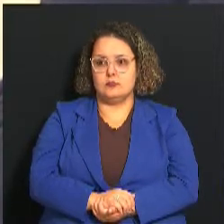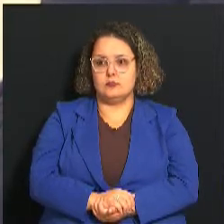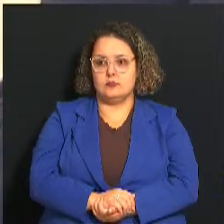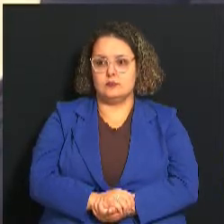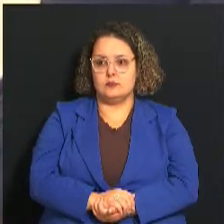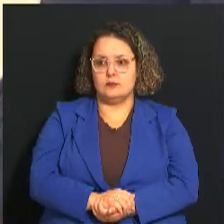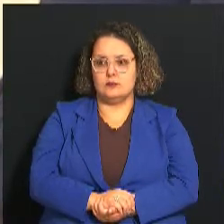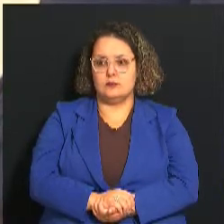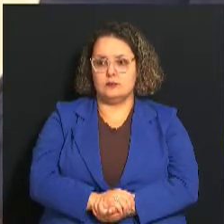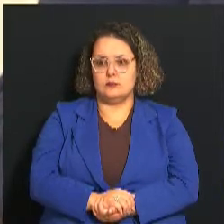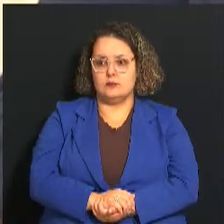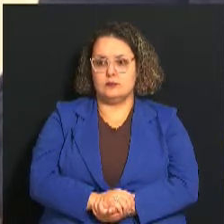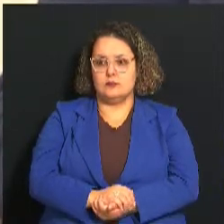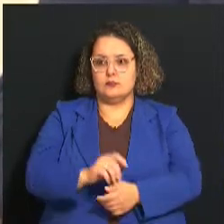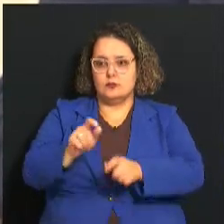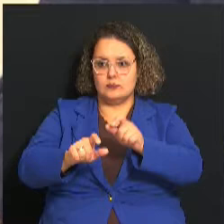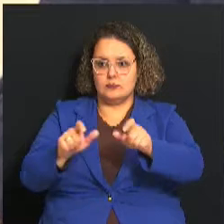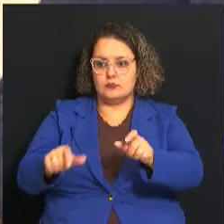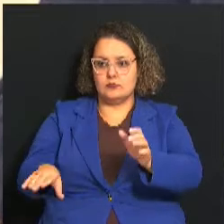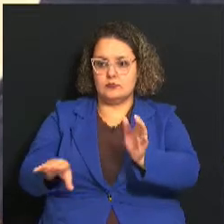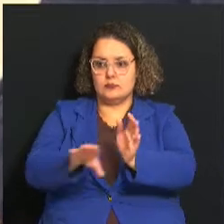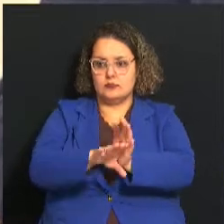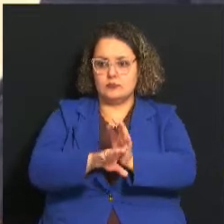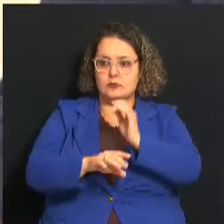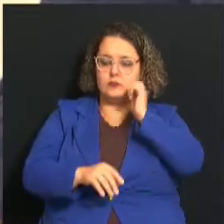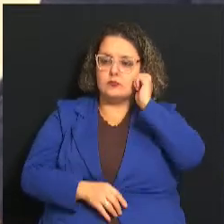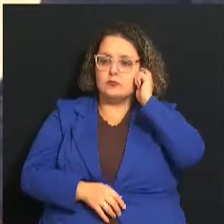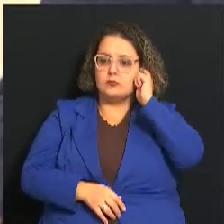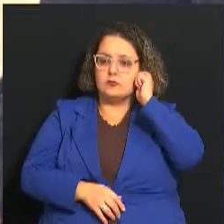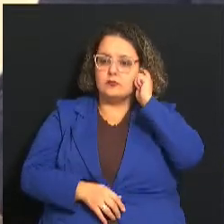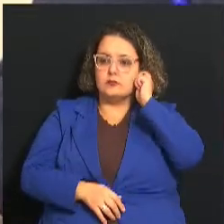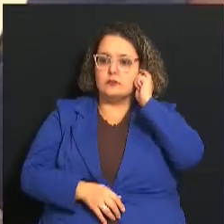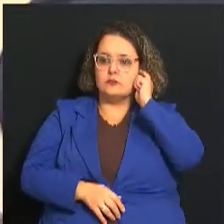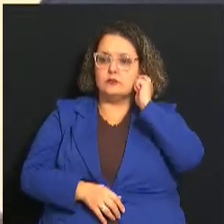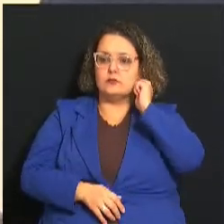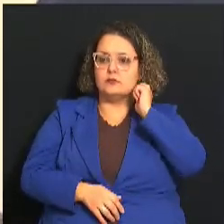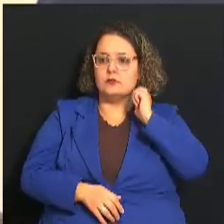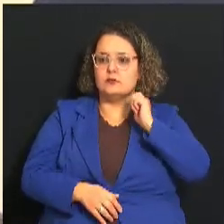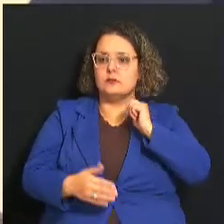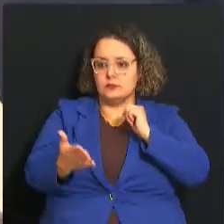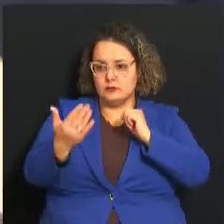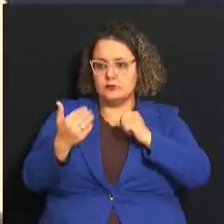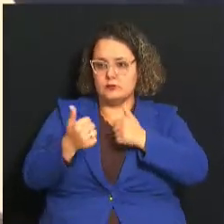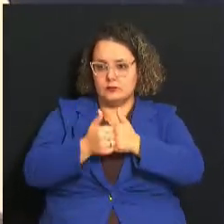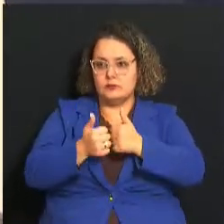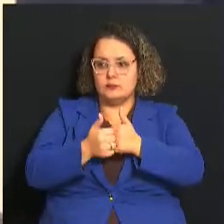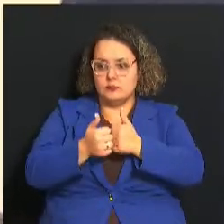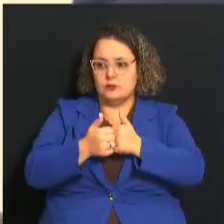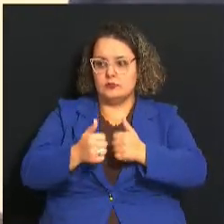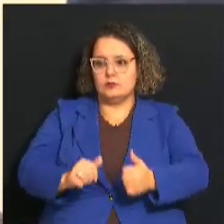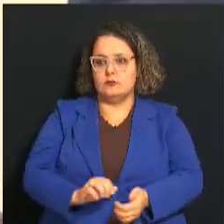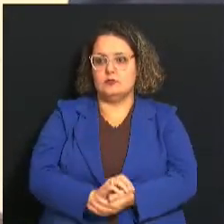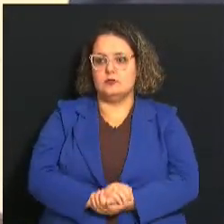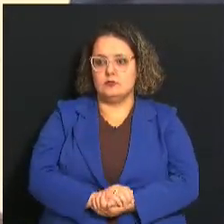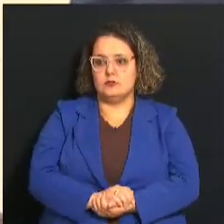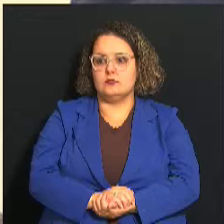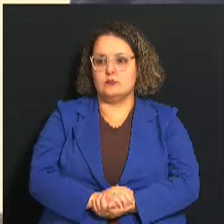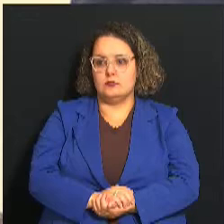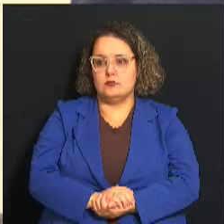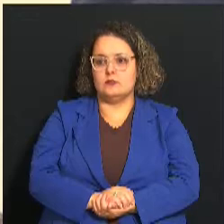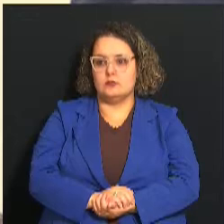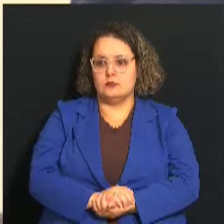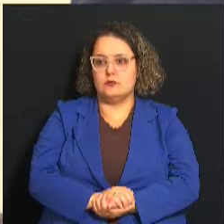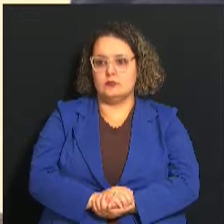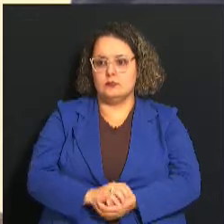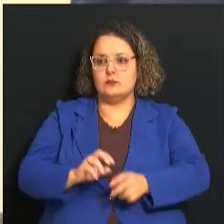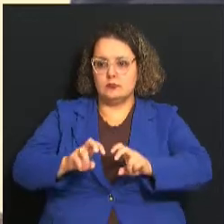assim, o pessoal que chegou depois, que eu estou vendo ali, ó, pode ficar mais perto aqui, viu? Até com pode ir nessas